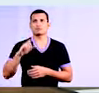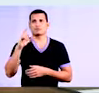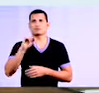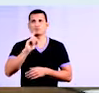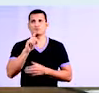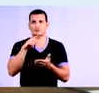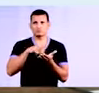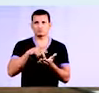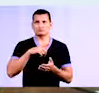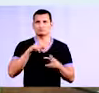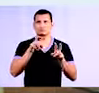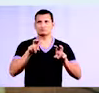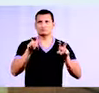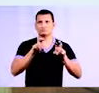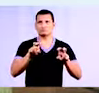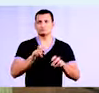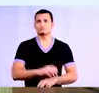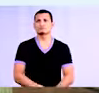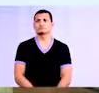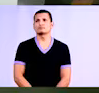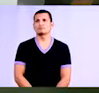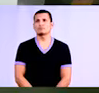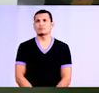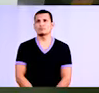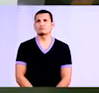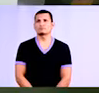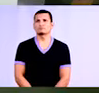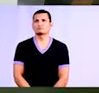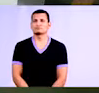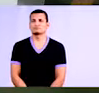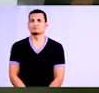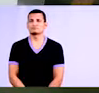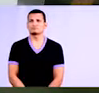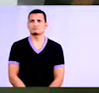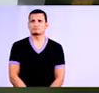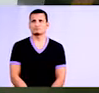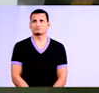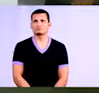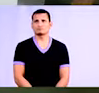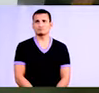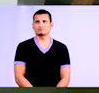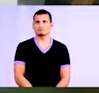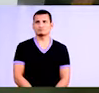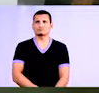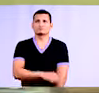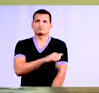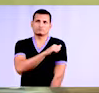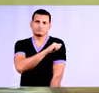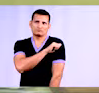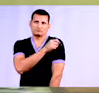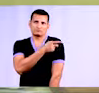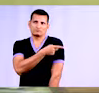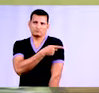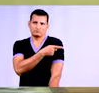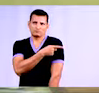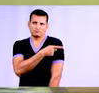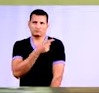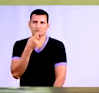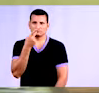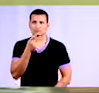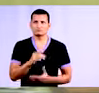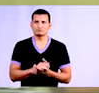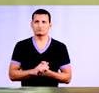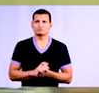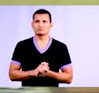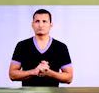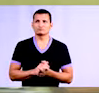É muito bom. Professor, adoro esse seu desafio. Já tem resposta aqui, Já professora. tem? Vamos ler? O aluno de Vilhena respondeu que o processo fica mais lento utilizando a